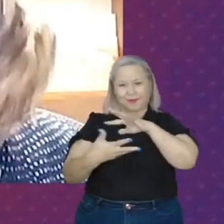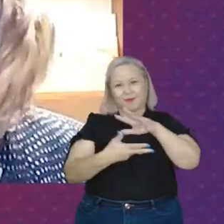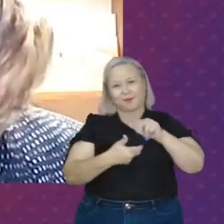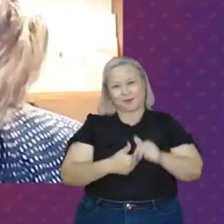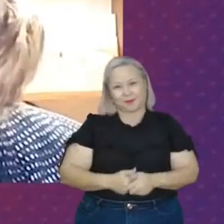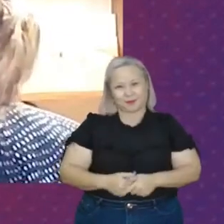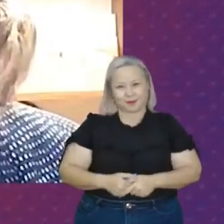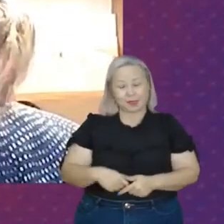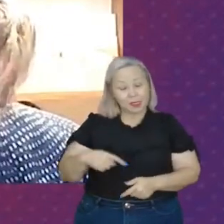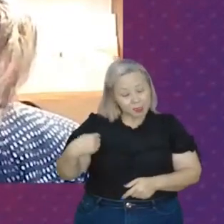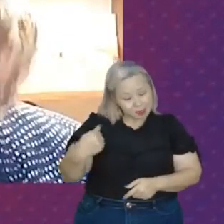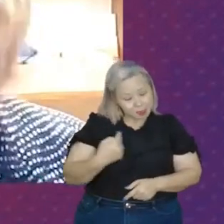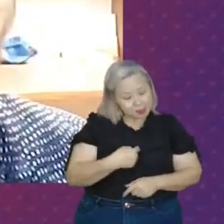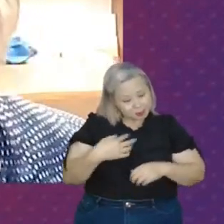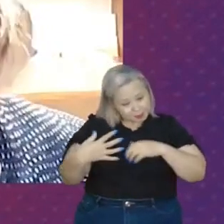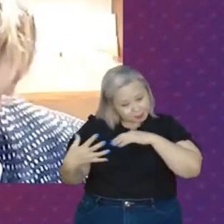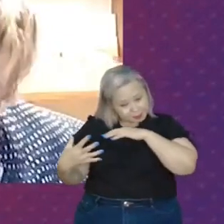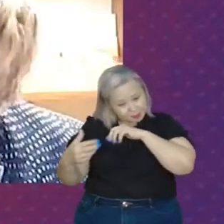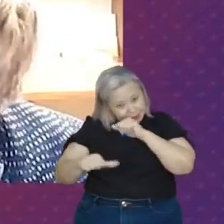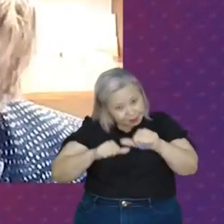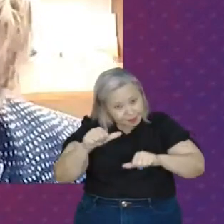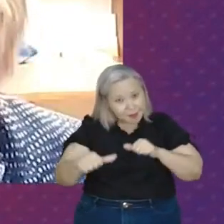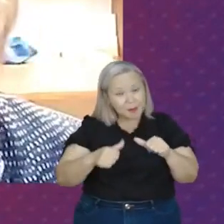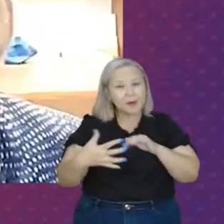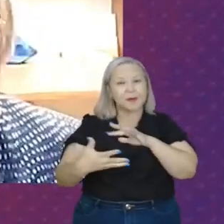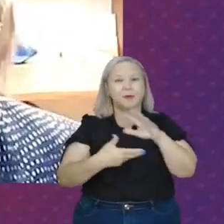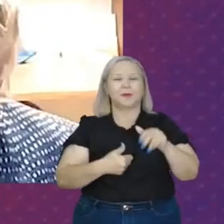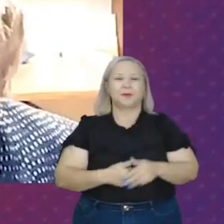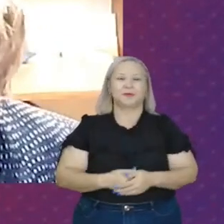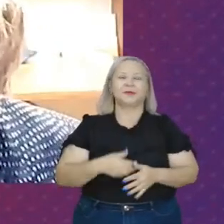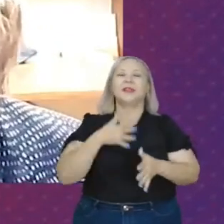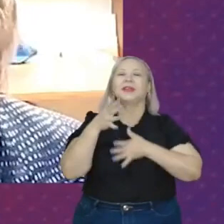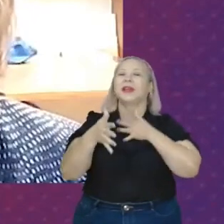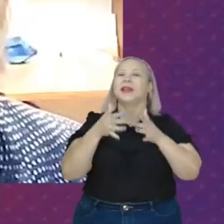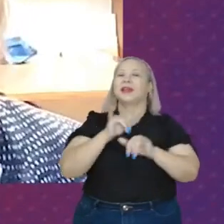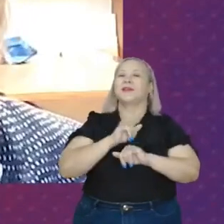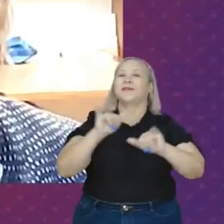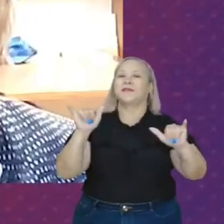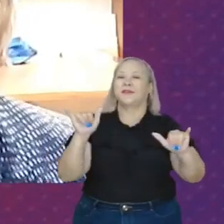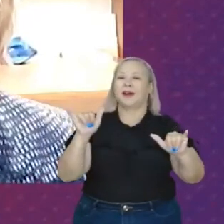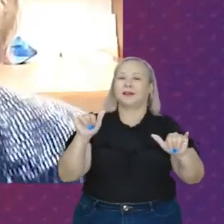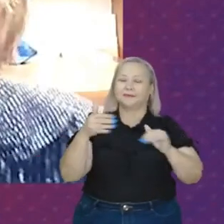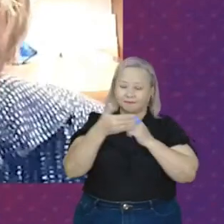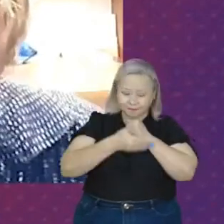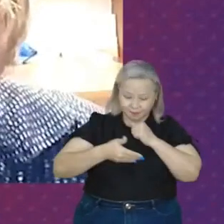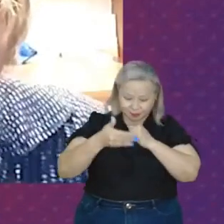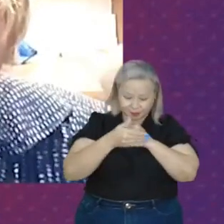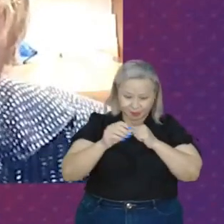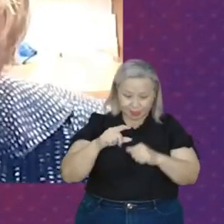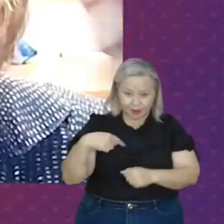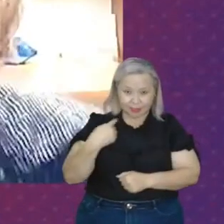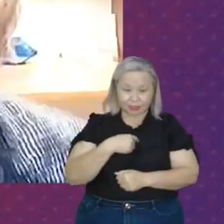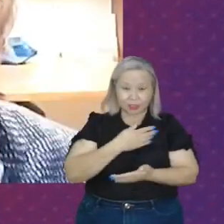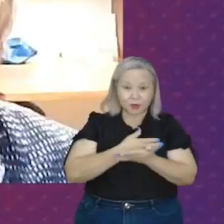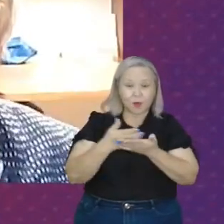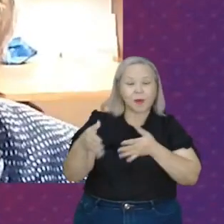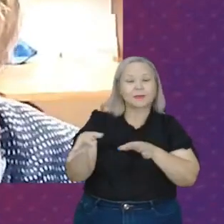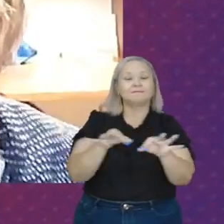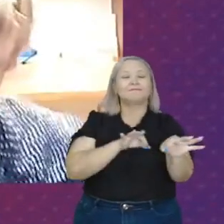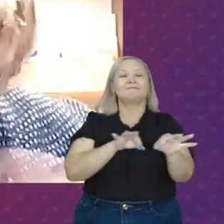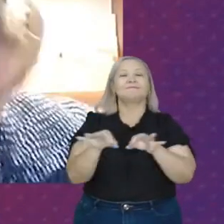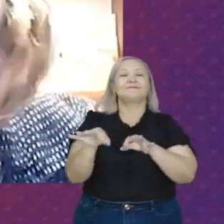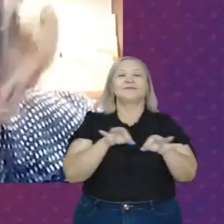A gente transforma o mundo. E digo, com tudo isso, que é fundamental que a gente comece a se